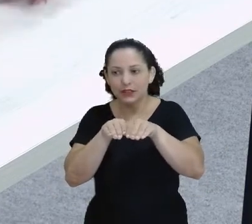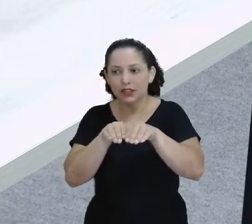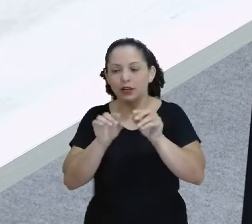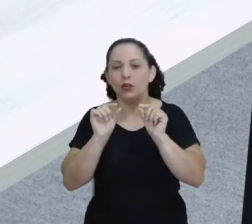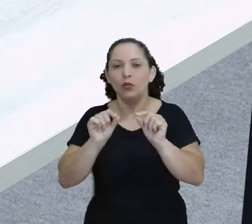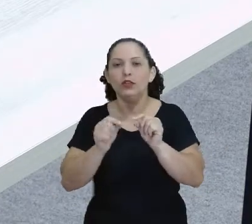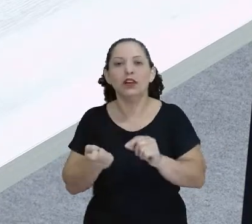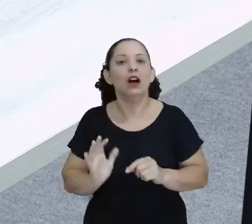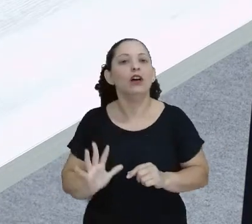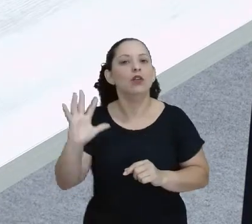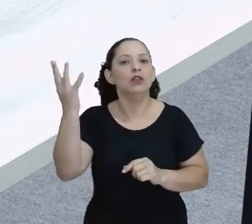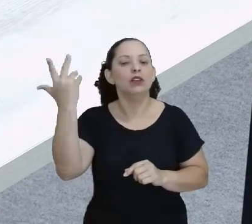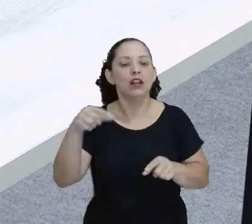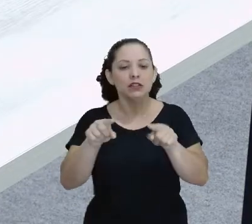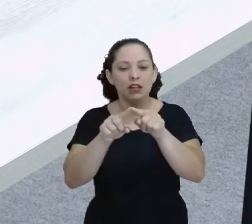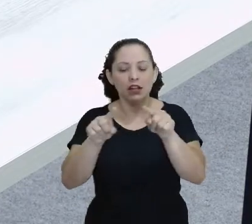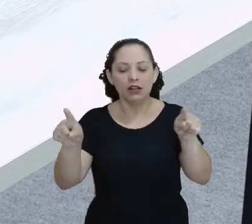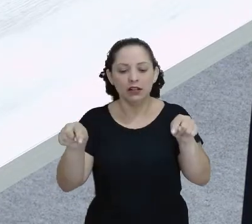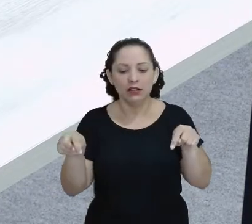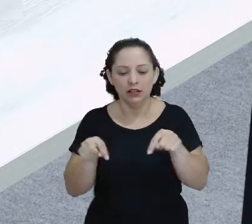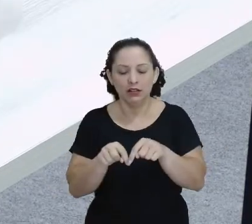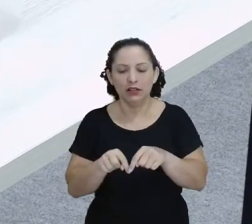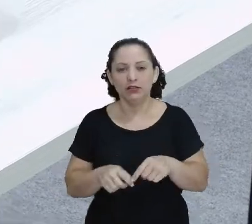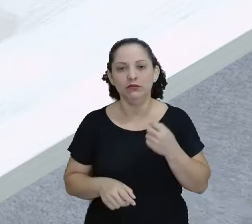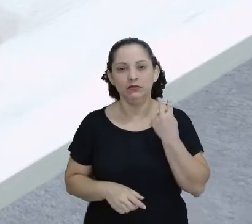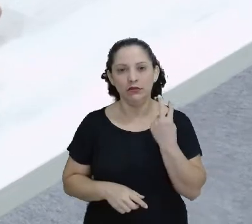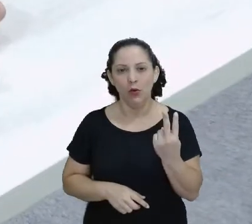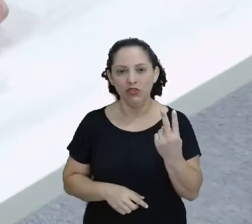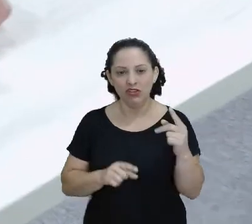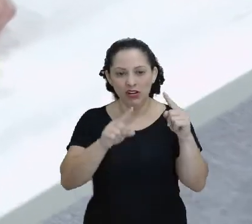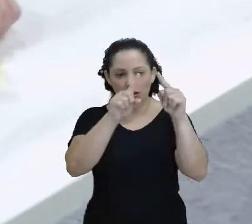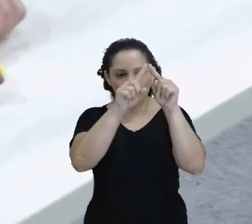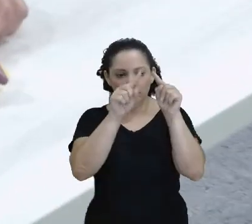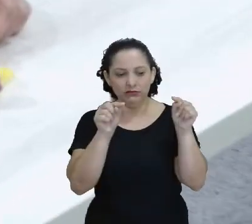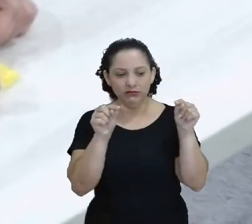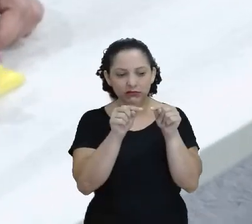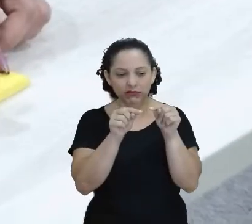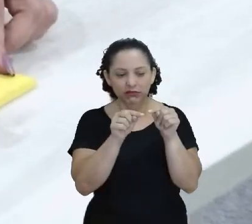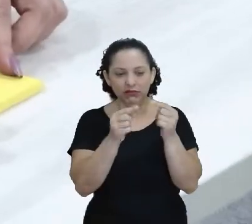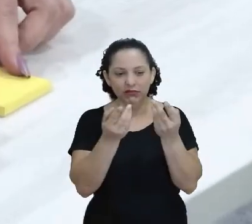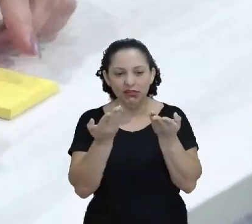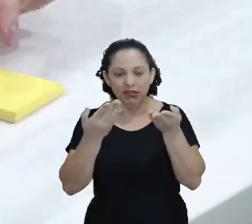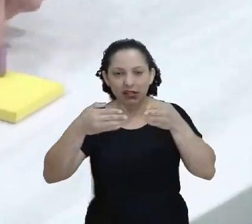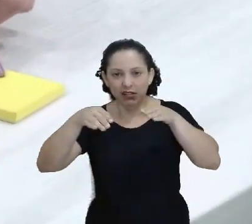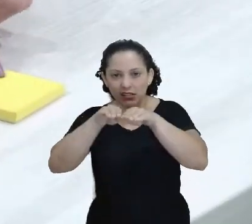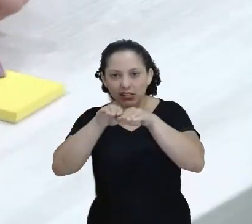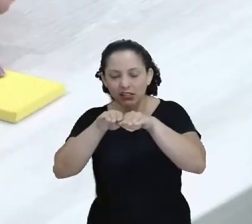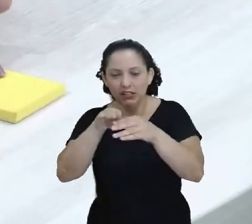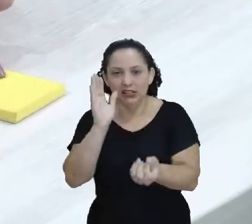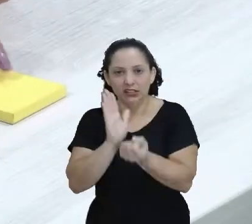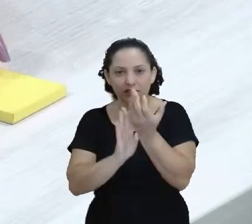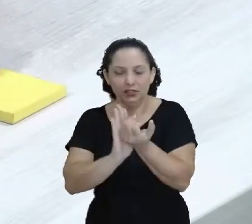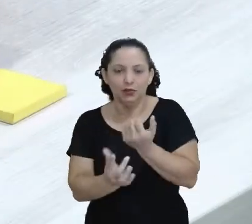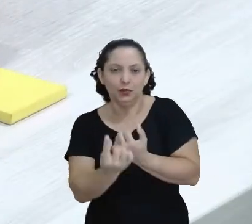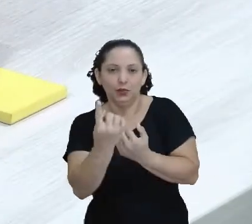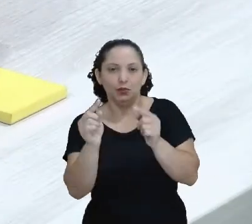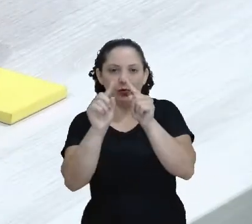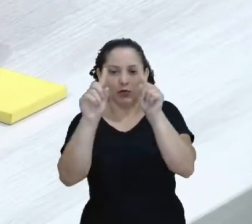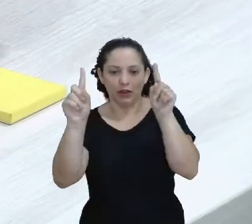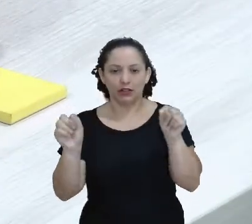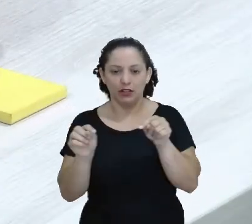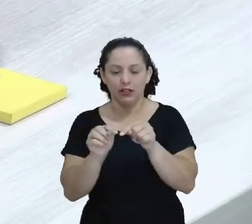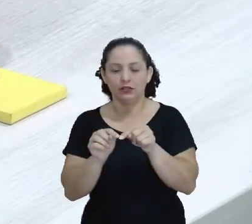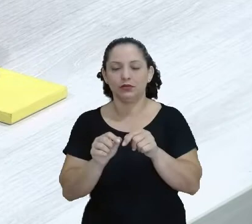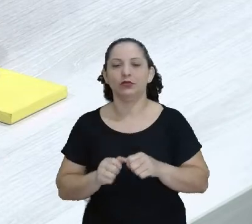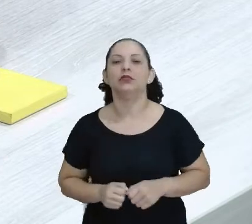conclusão que eu chego? Que 2 triângulos pequenos, eu vou ter um quadrado. Então, eu tenho uma